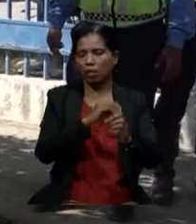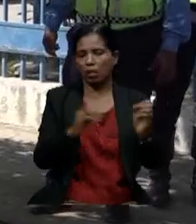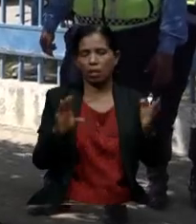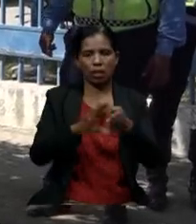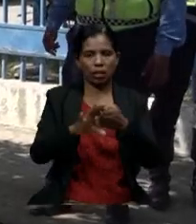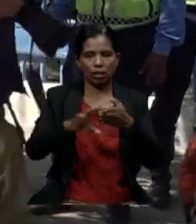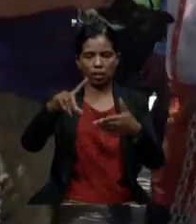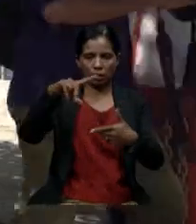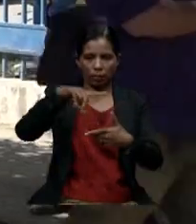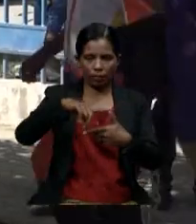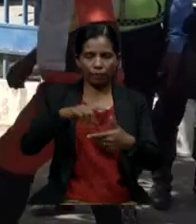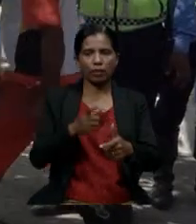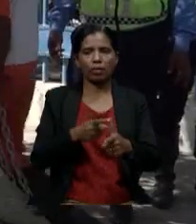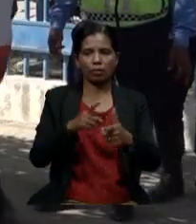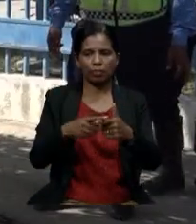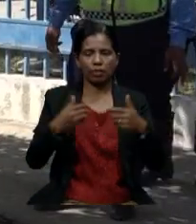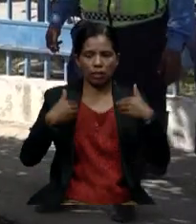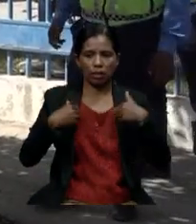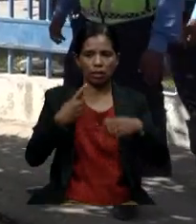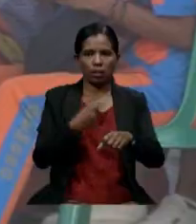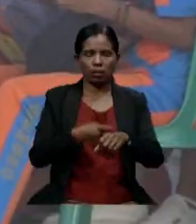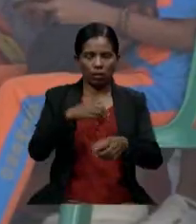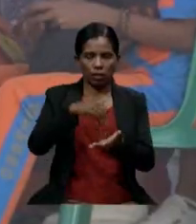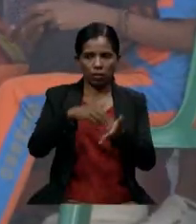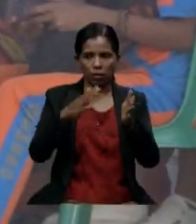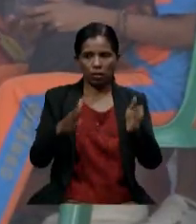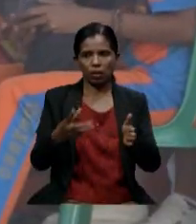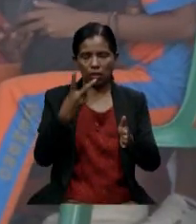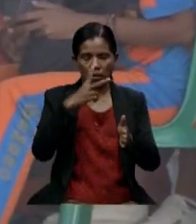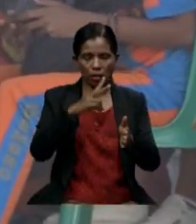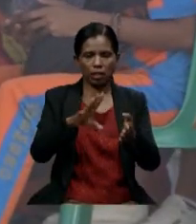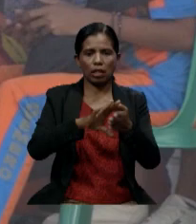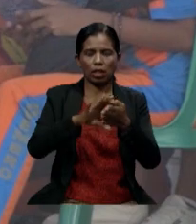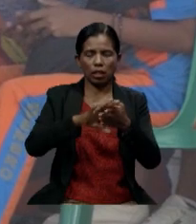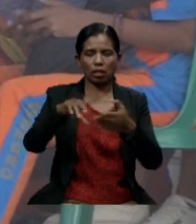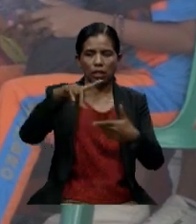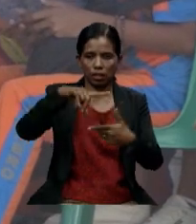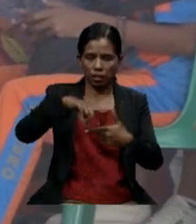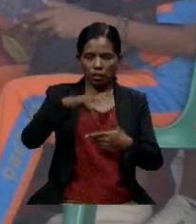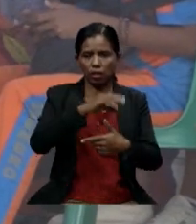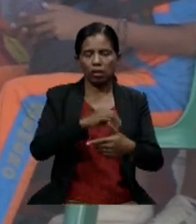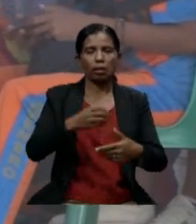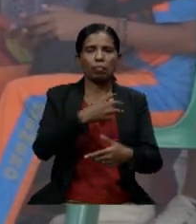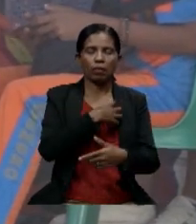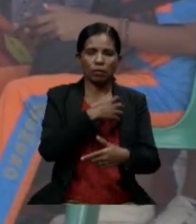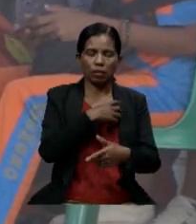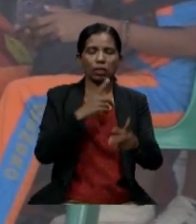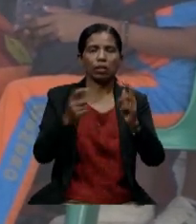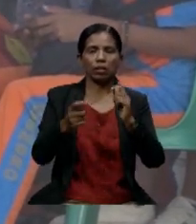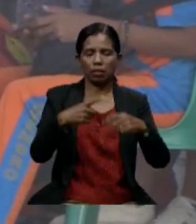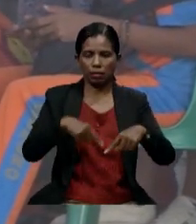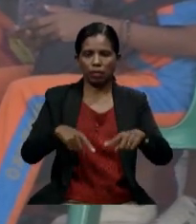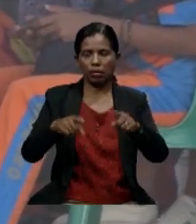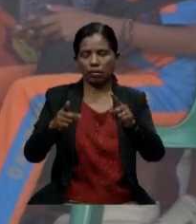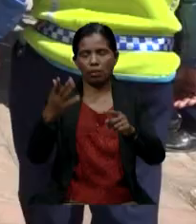condução. Nebeto Irmai, se ia tempo ba estudante Sira, a tu trata Sira nia carta condução, molo polícia trânsito ba halo